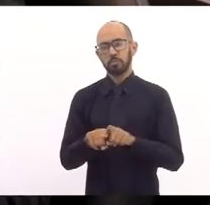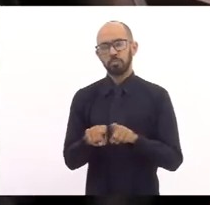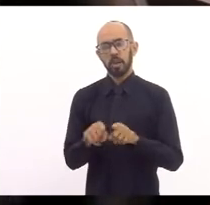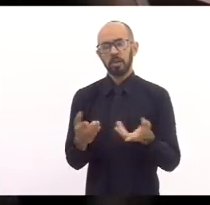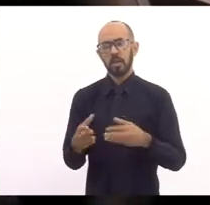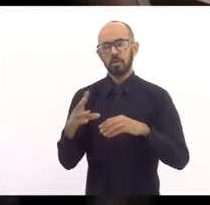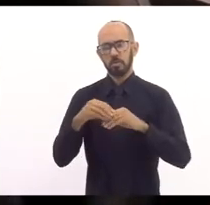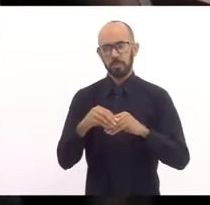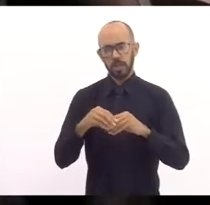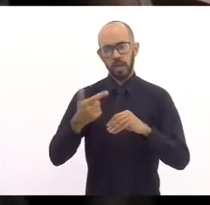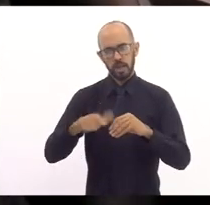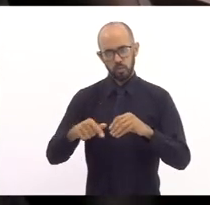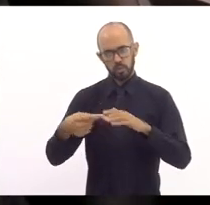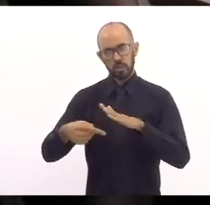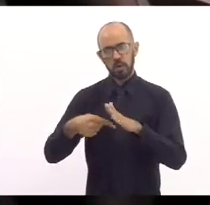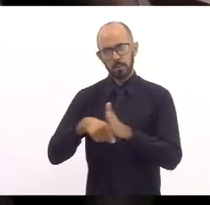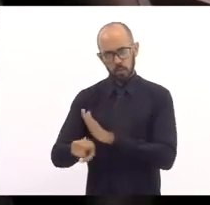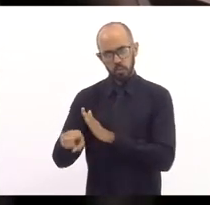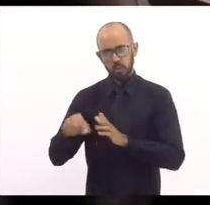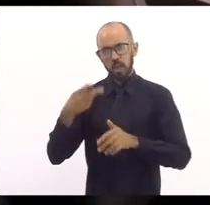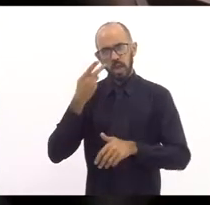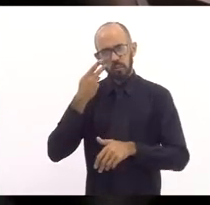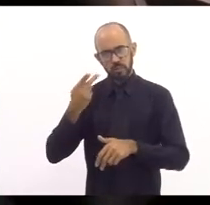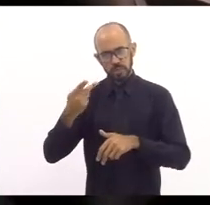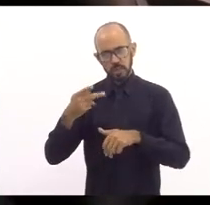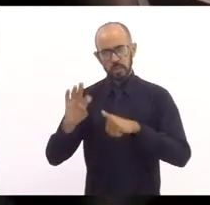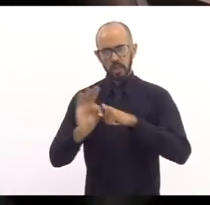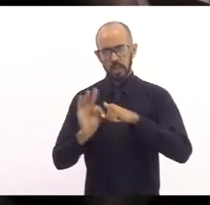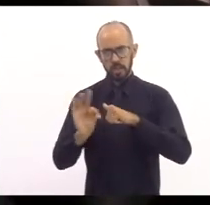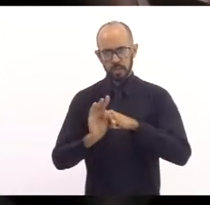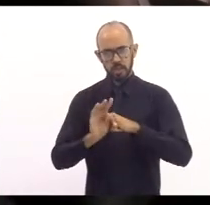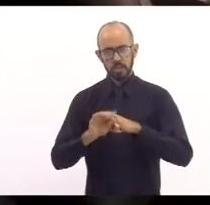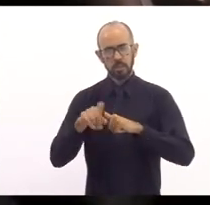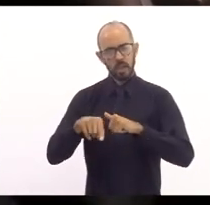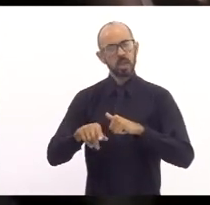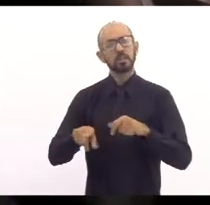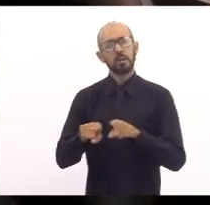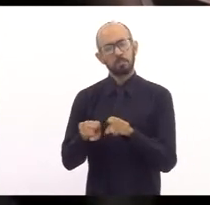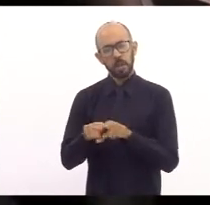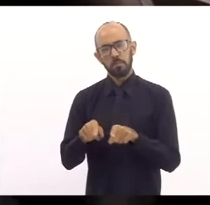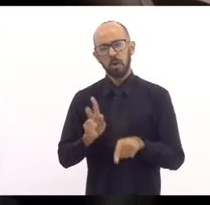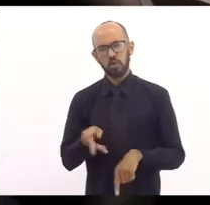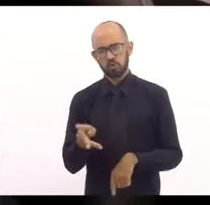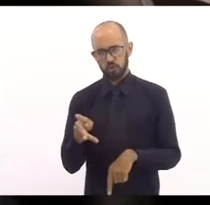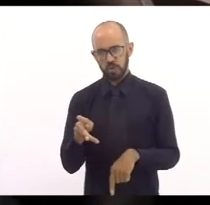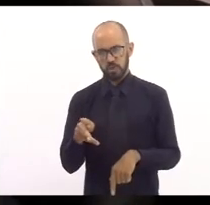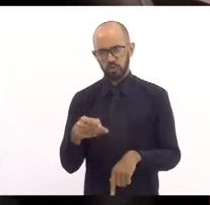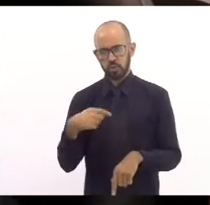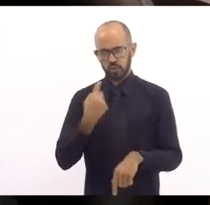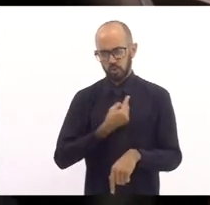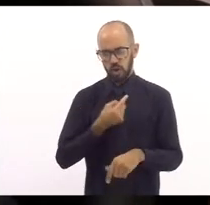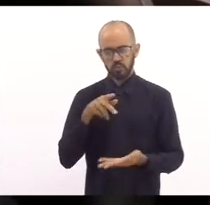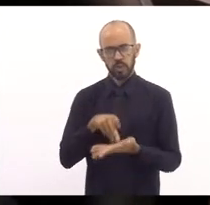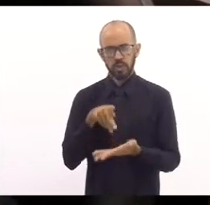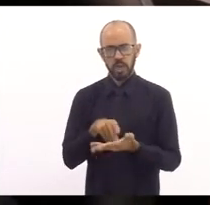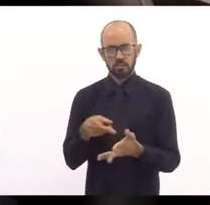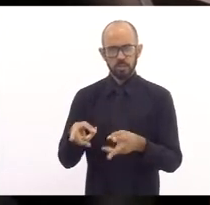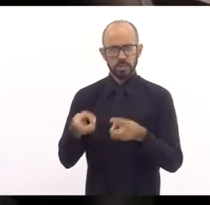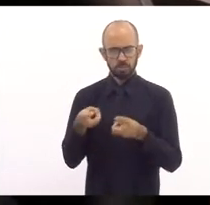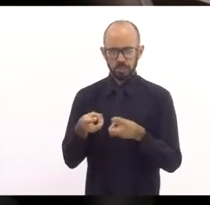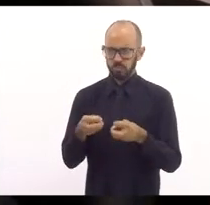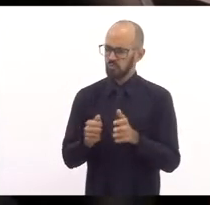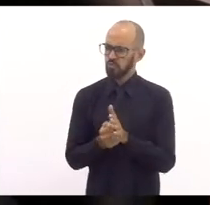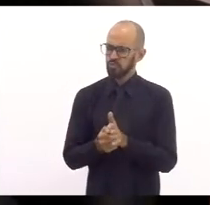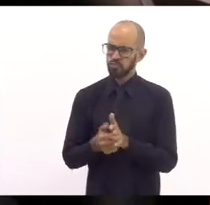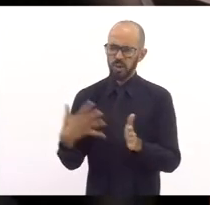para a próxima, que é a vistoria técnica, que acaba sendo uma continuidade. A vistoria técnica detectou, de fato, várias situações